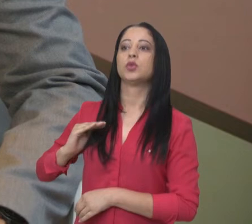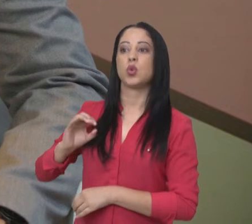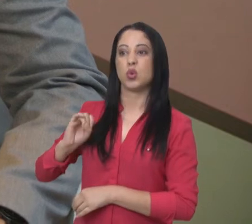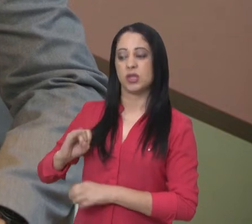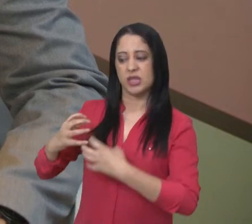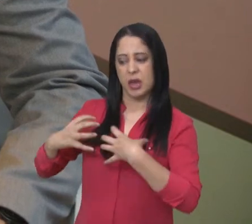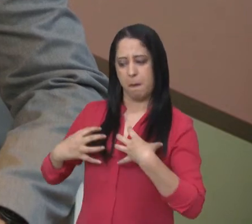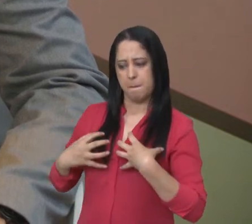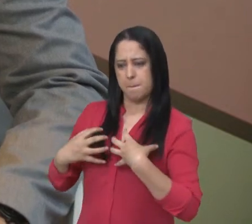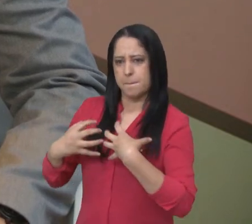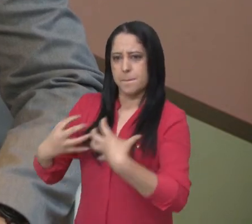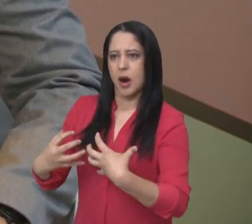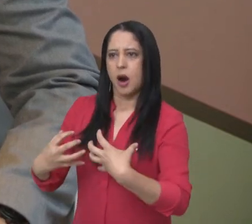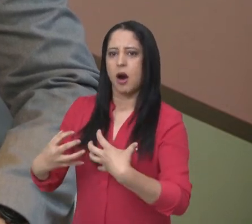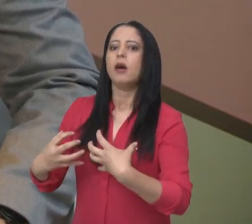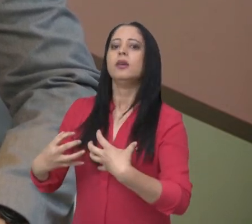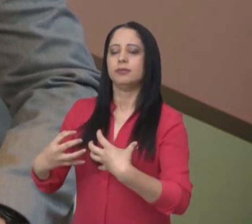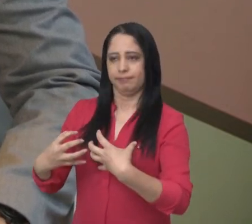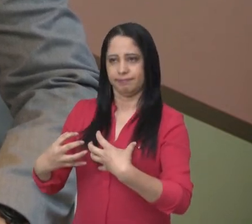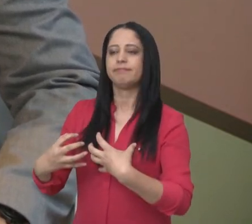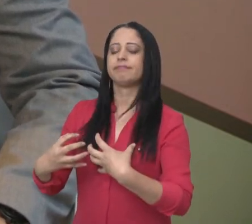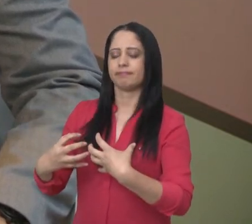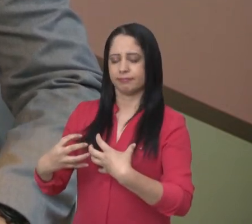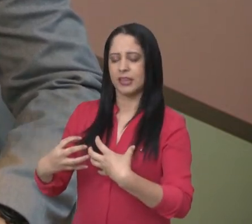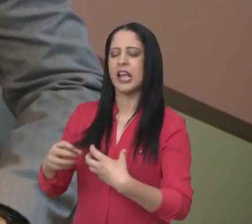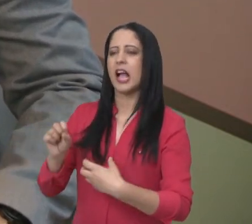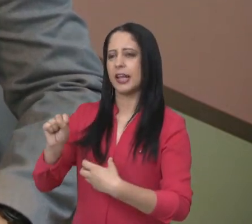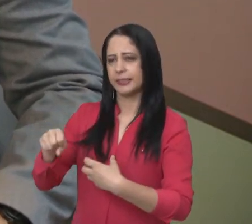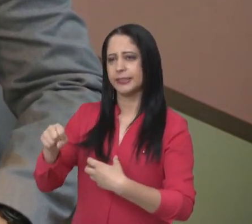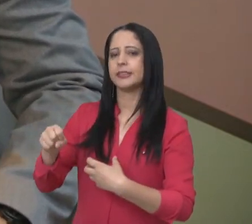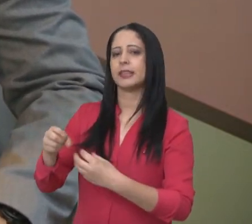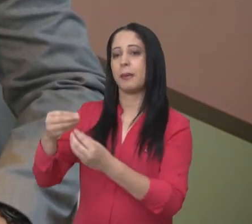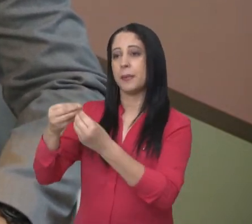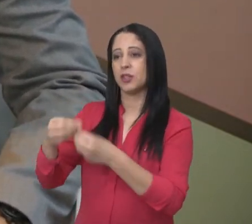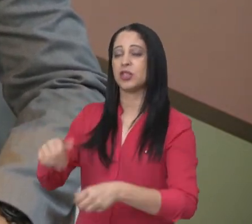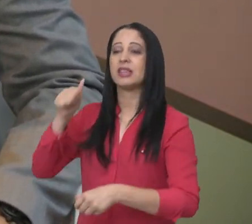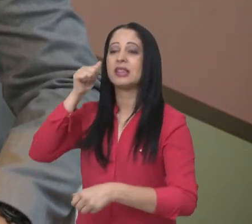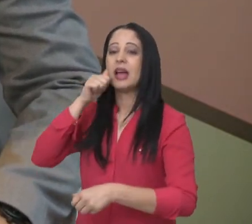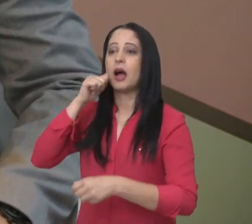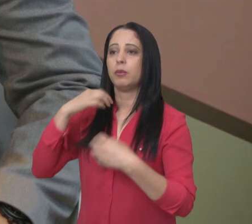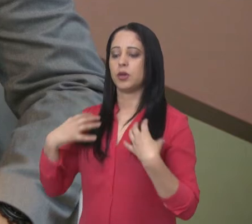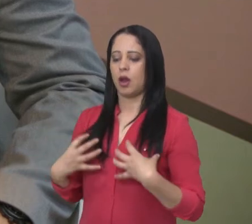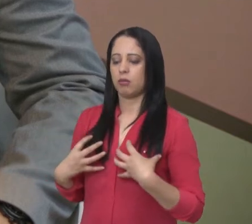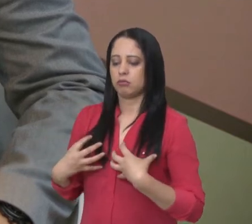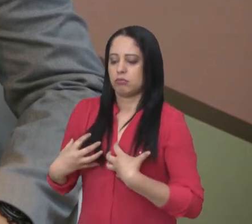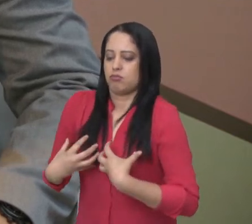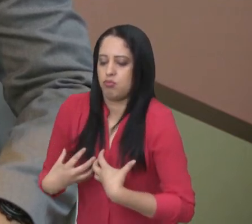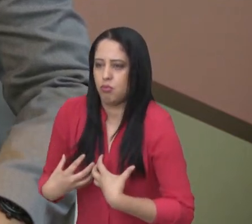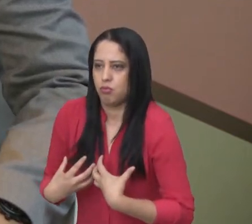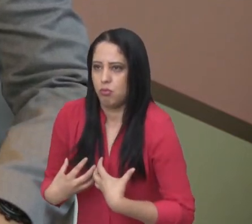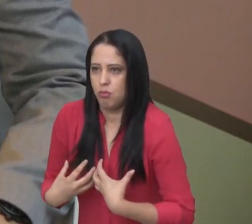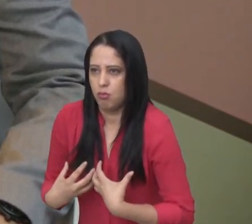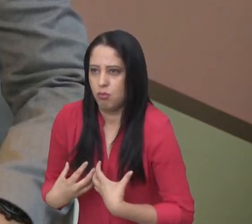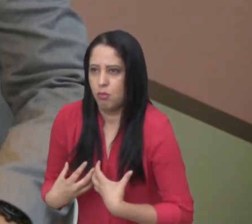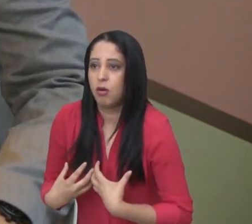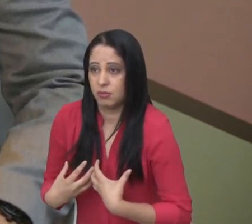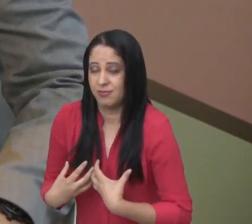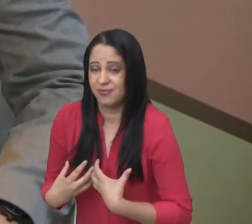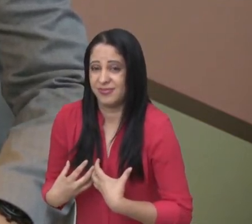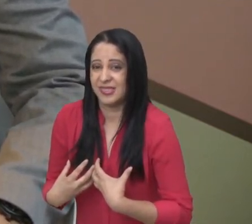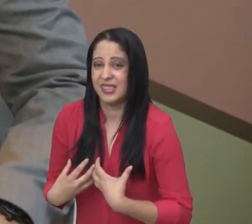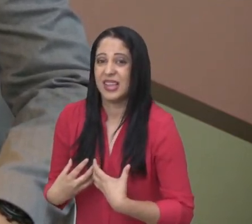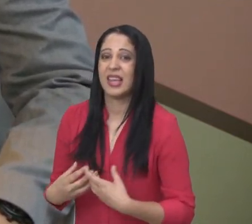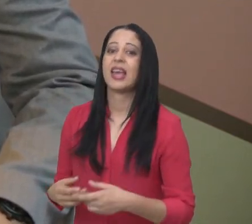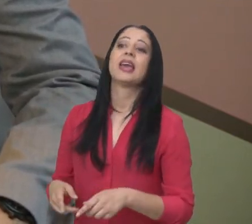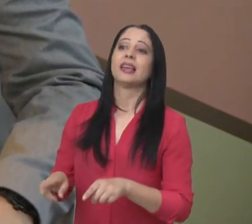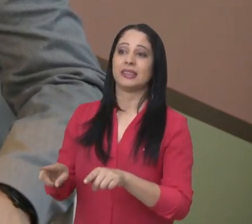ela causa realmente uma alteração do centro da gravidade da coluna. A mulher pode jogar a coluna para frente e a